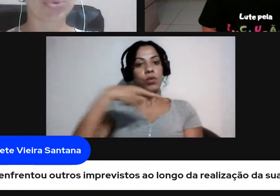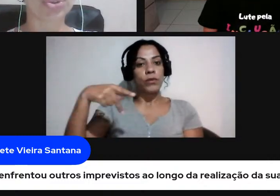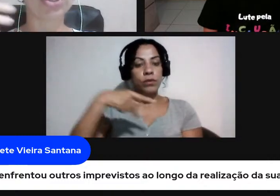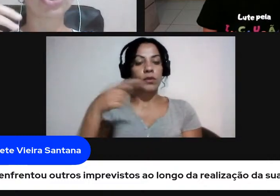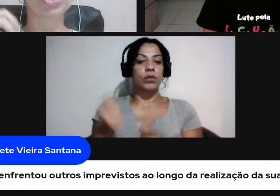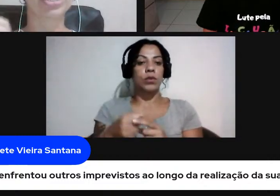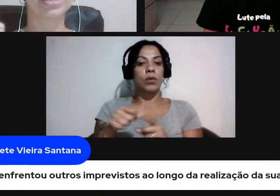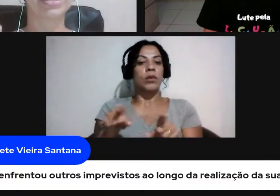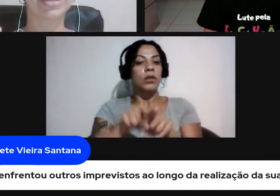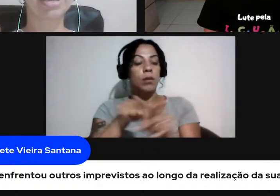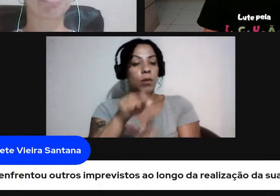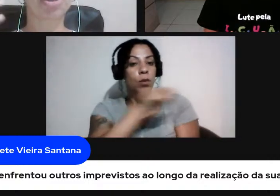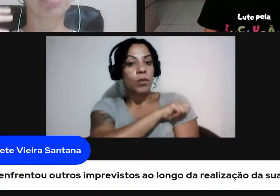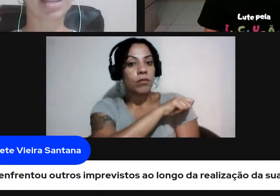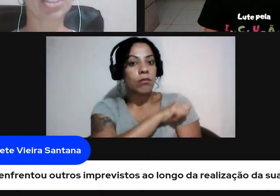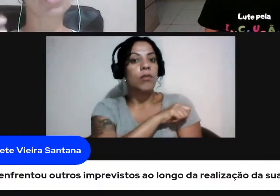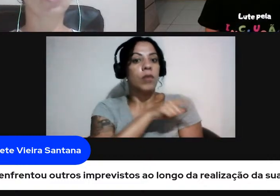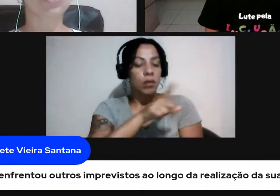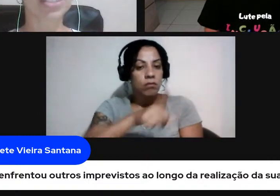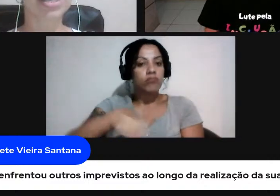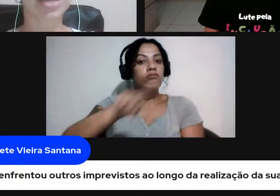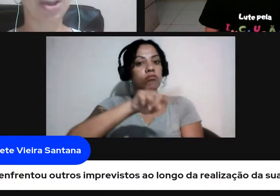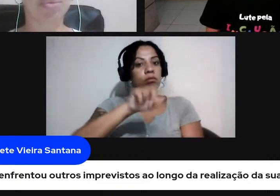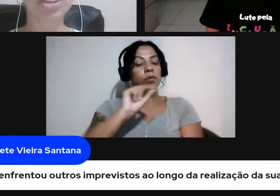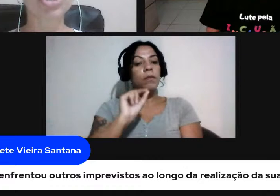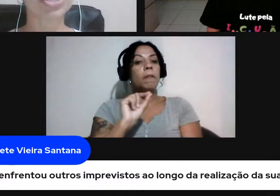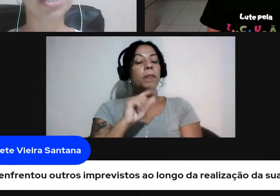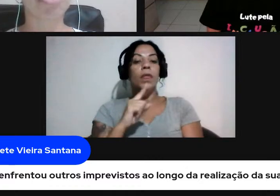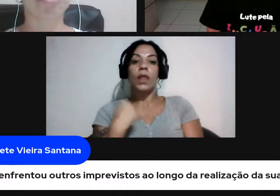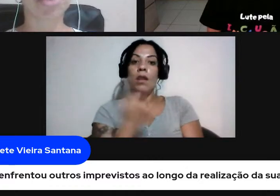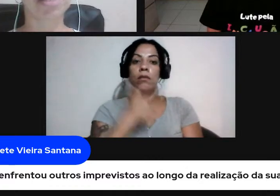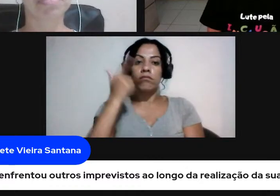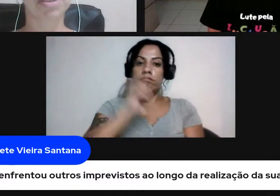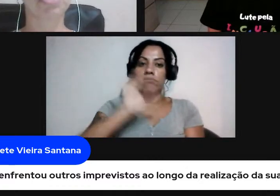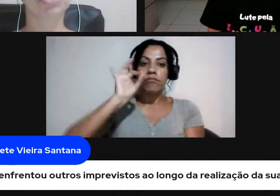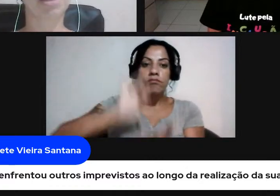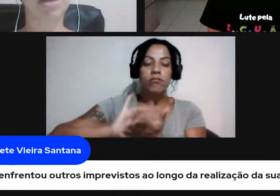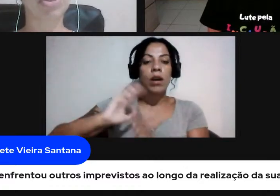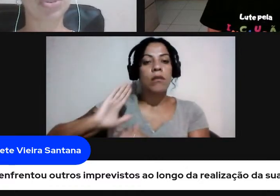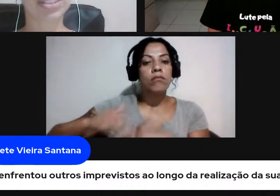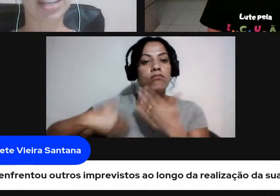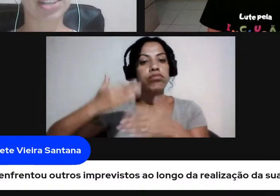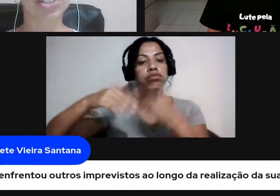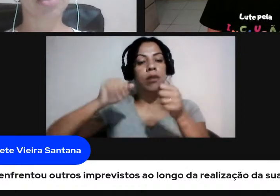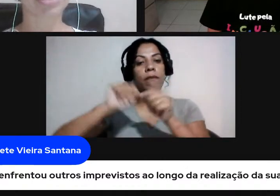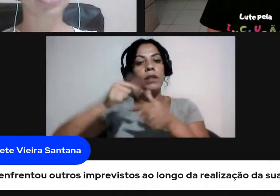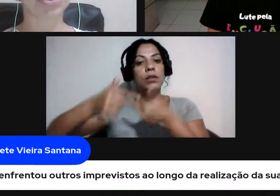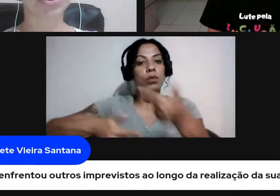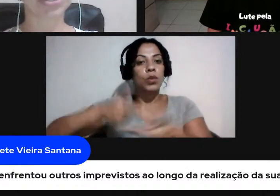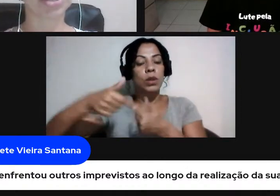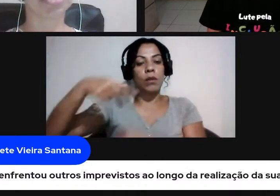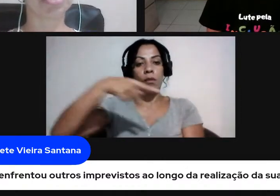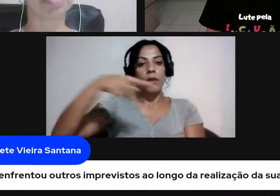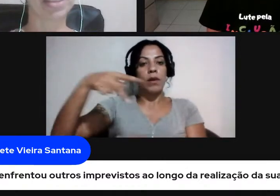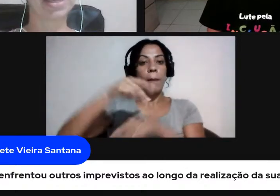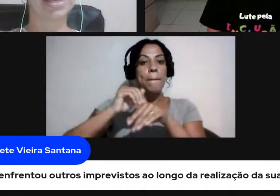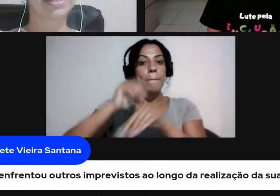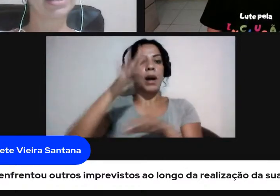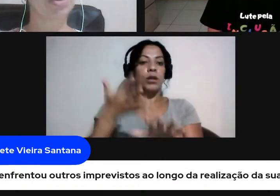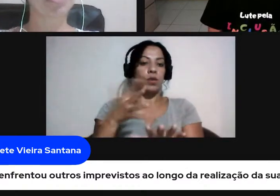os alunos, né, enfim, para que a gente consiga realmente desenvolver um trabalho docente mais